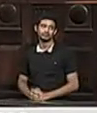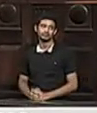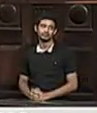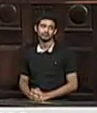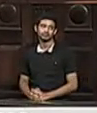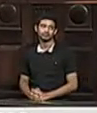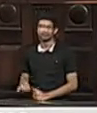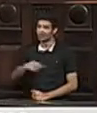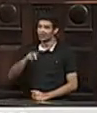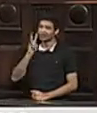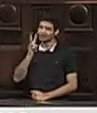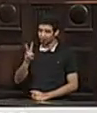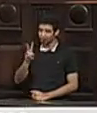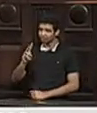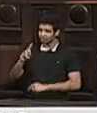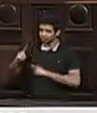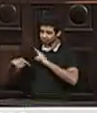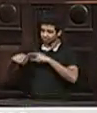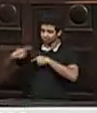geração de estudantes